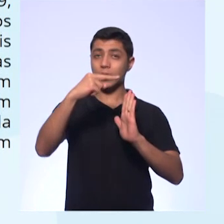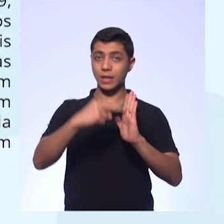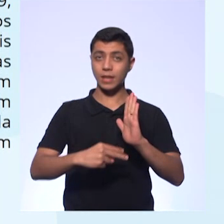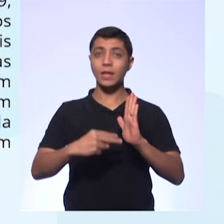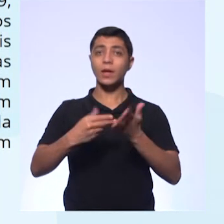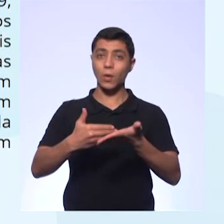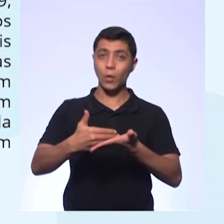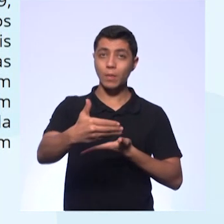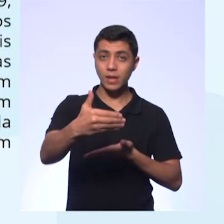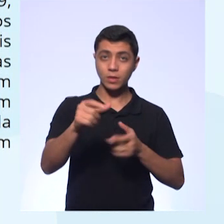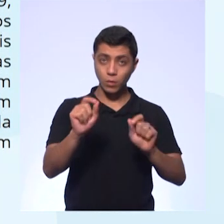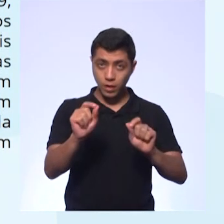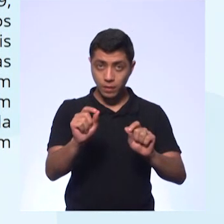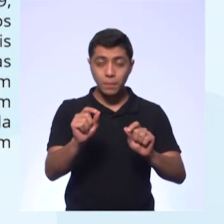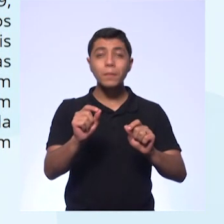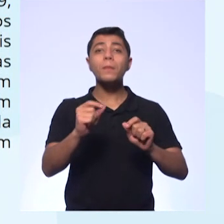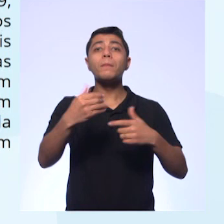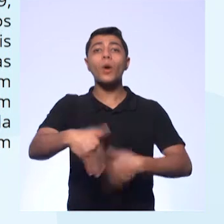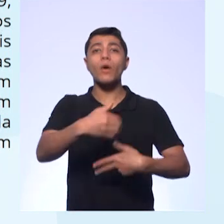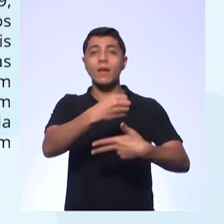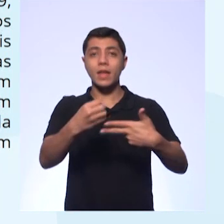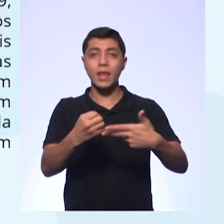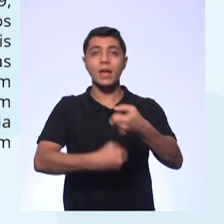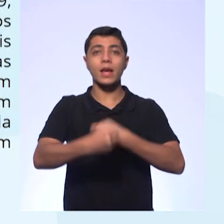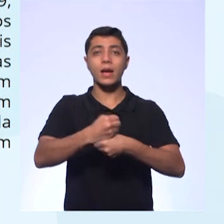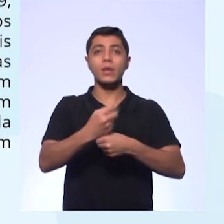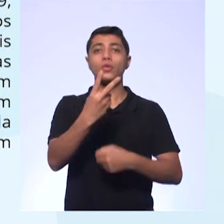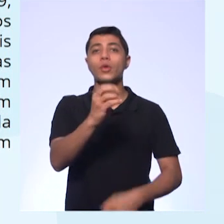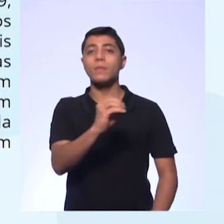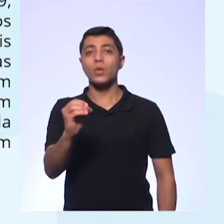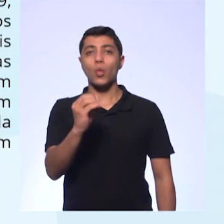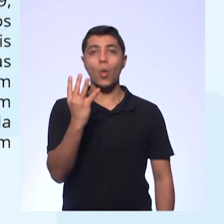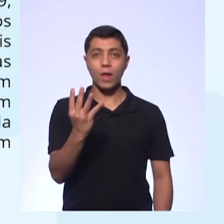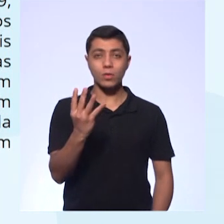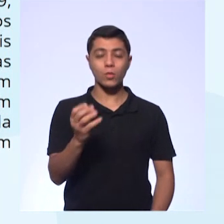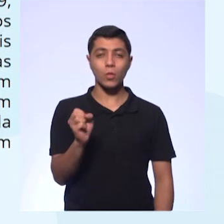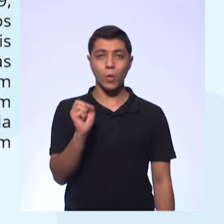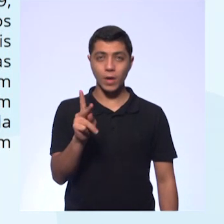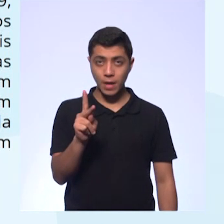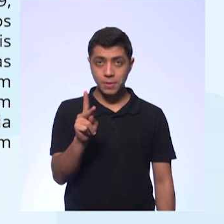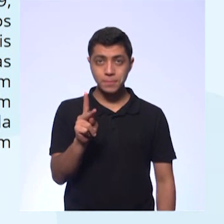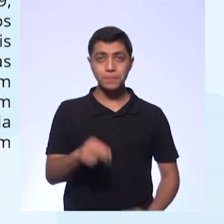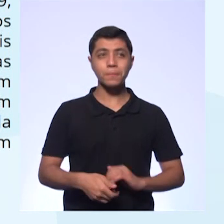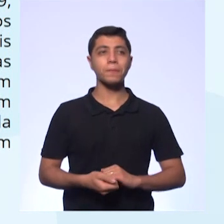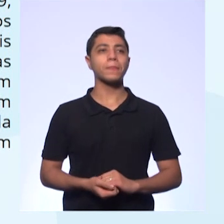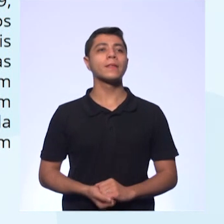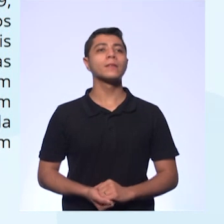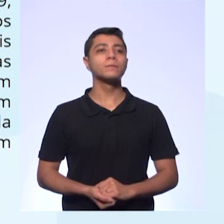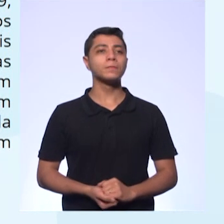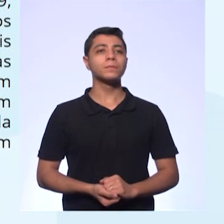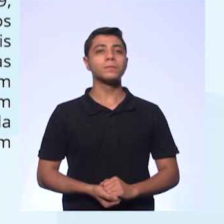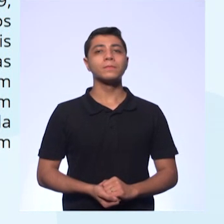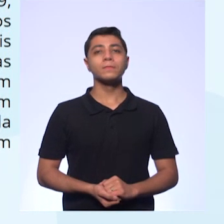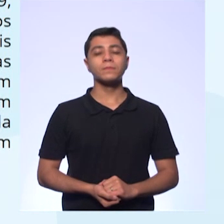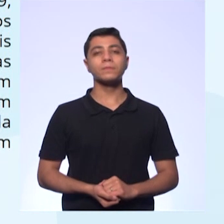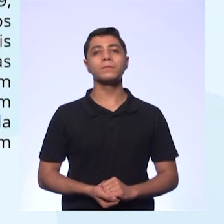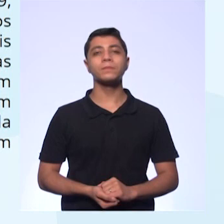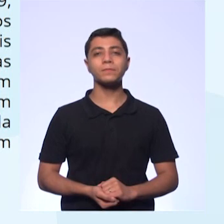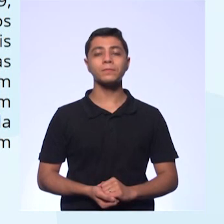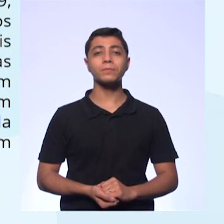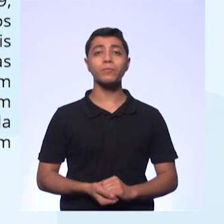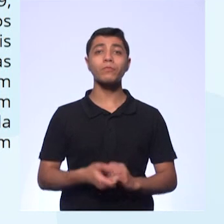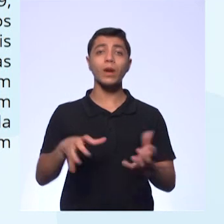texto de uma questão do Enem de 2004. Então, vamos começar. Algumas transformações que